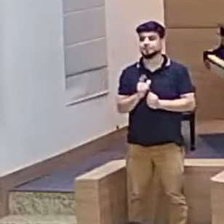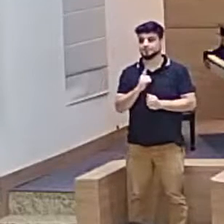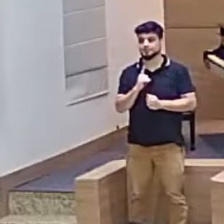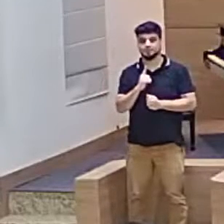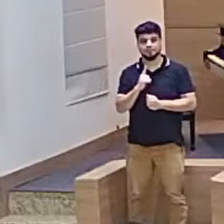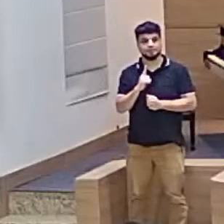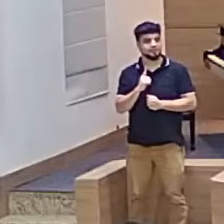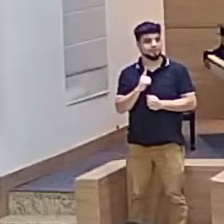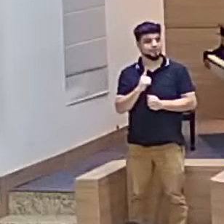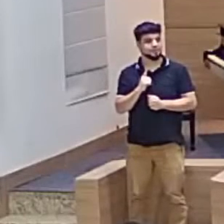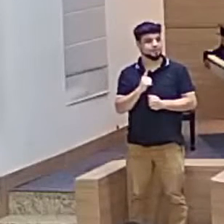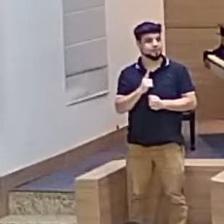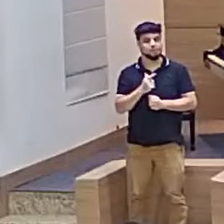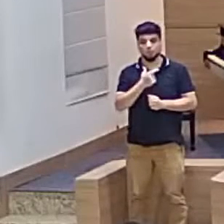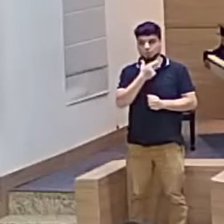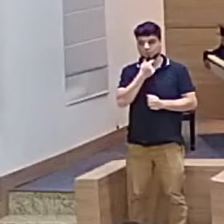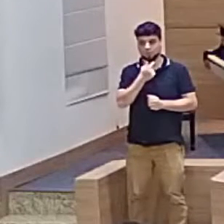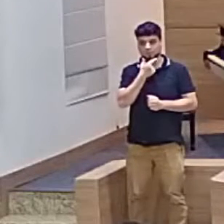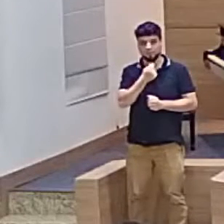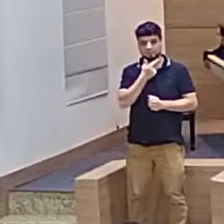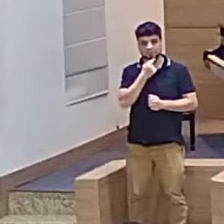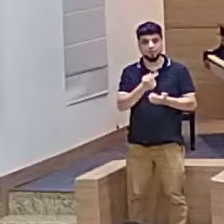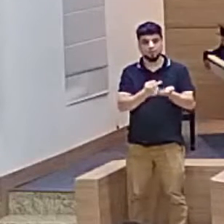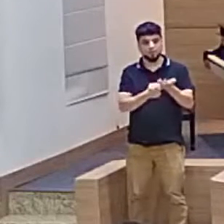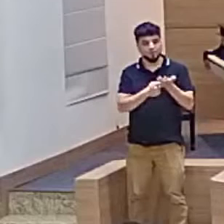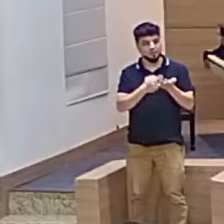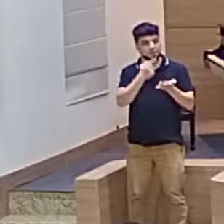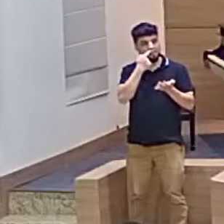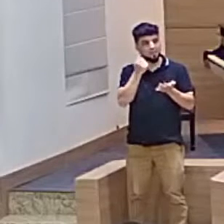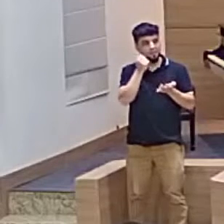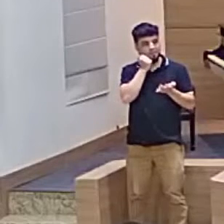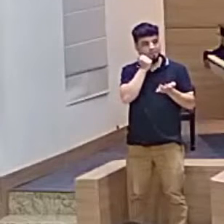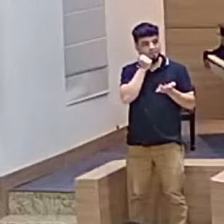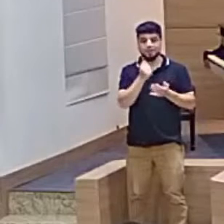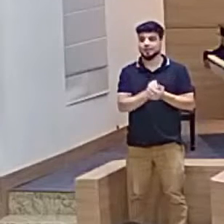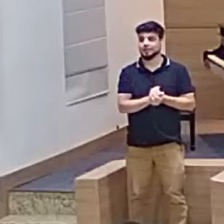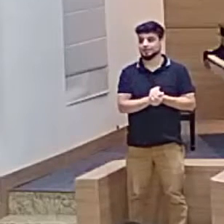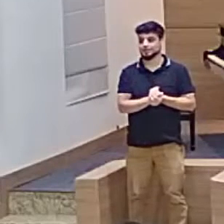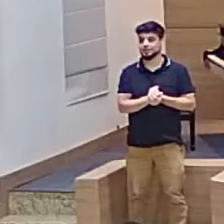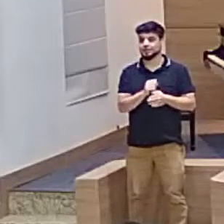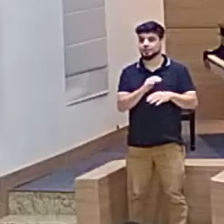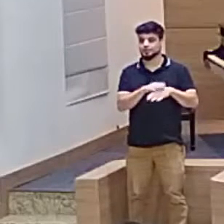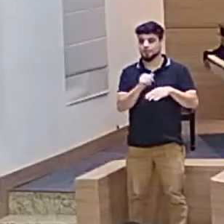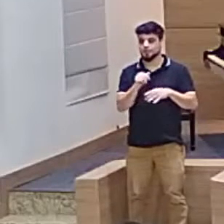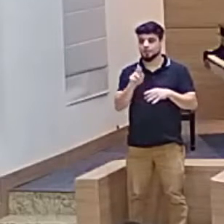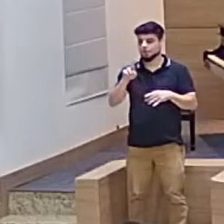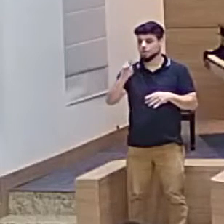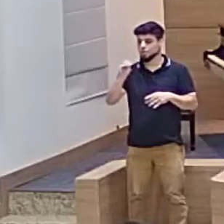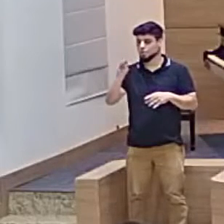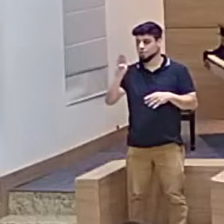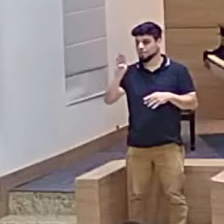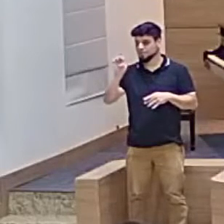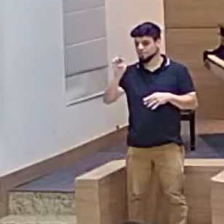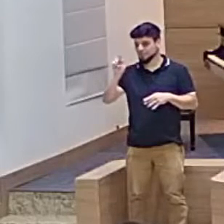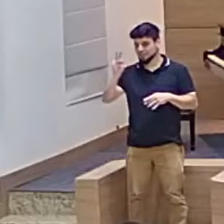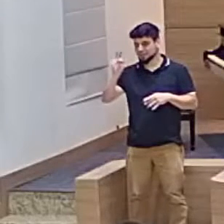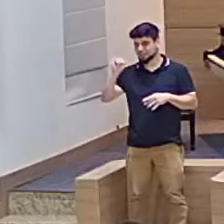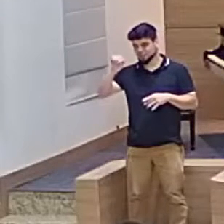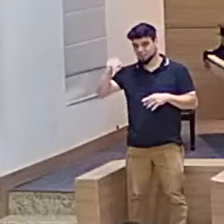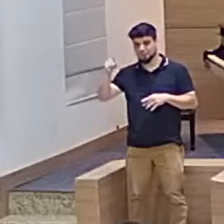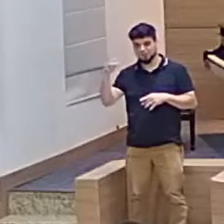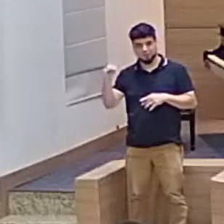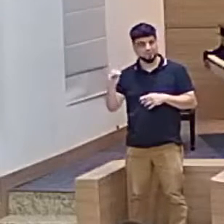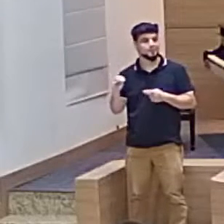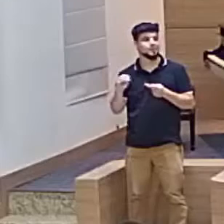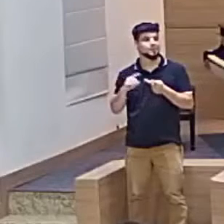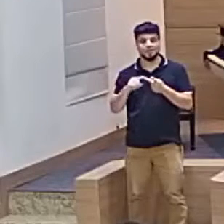João Miguel queremos convidar os seus pais que Tragam à frente o irmão Roberto mais conhecido como Robertinho e a Ana